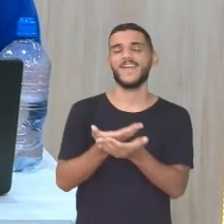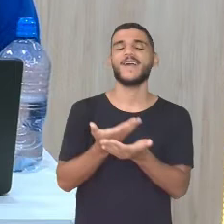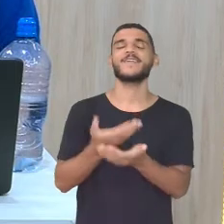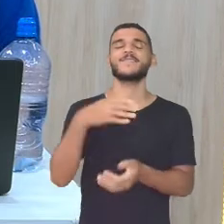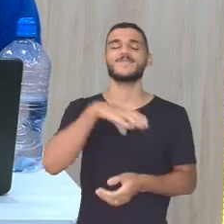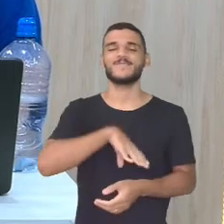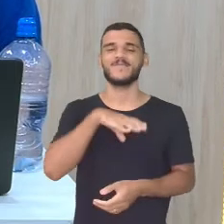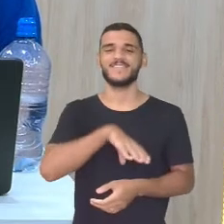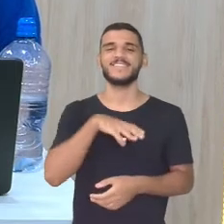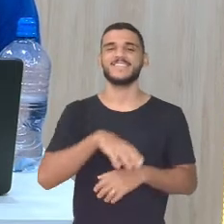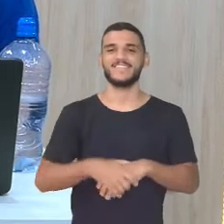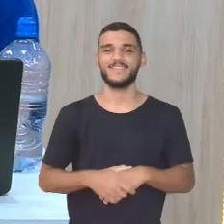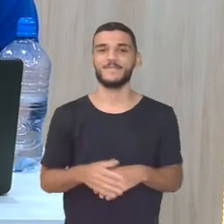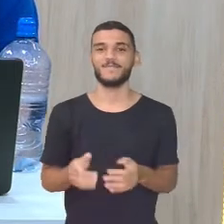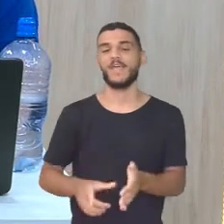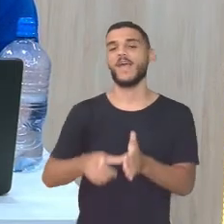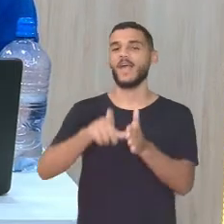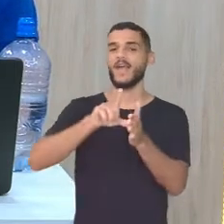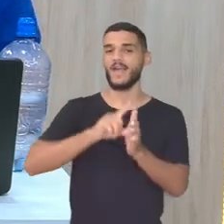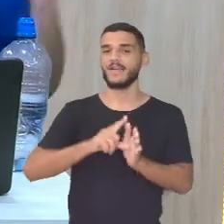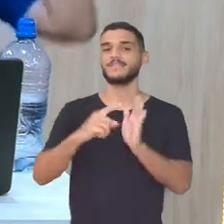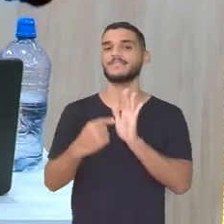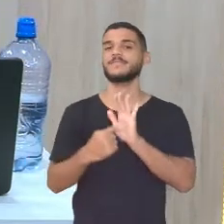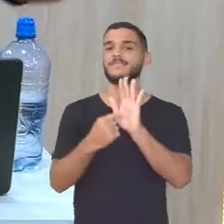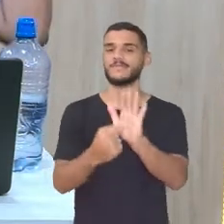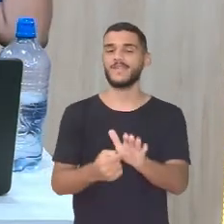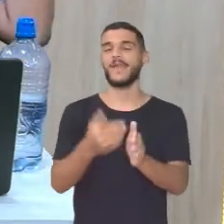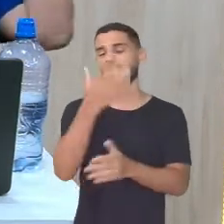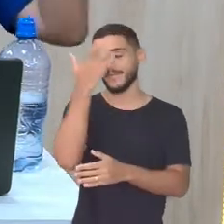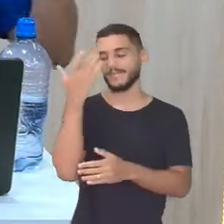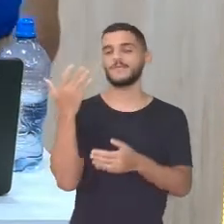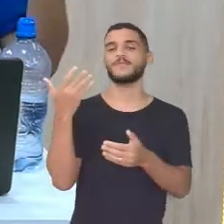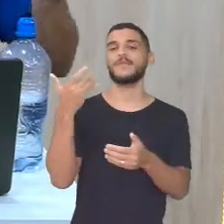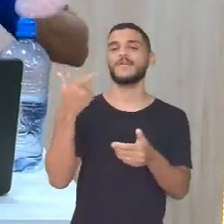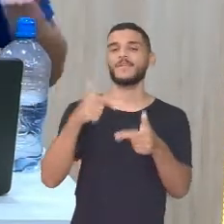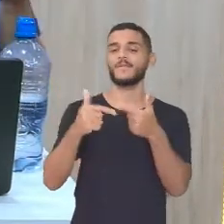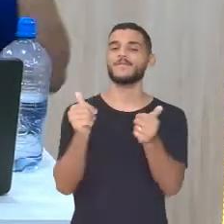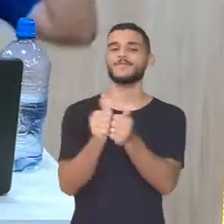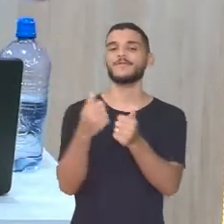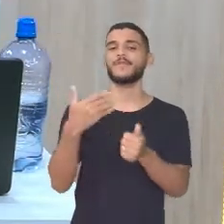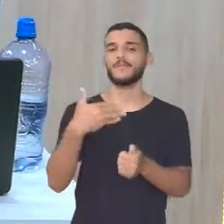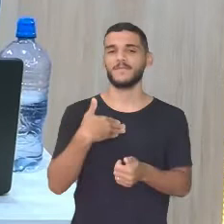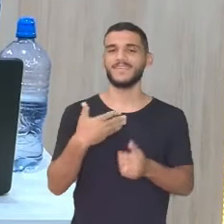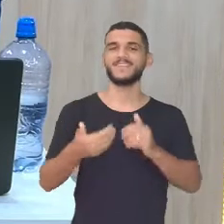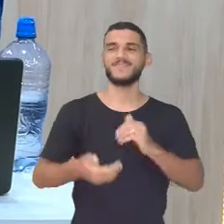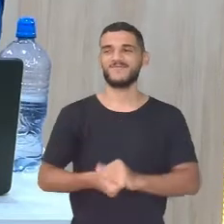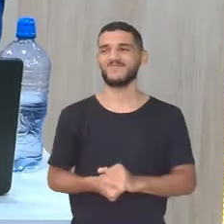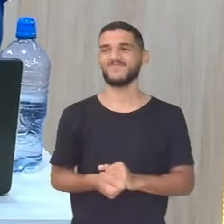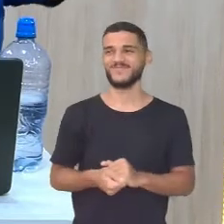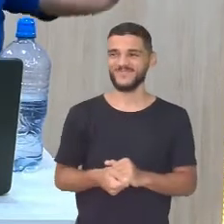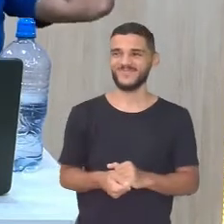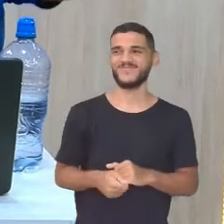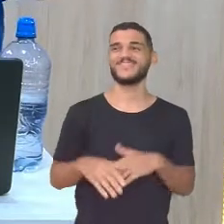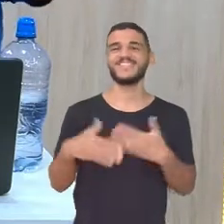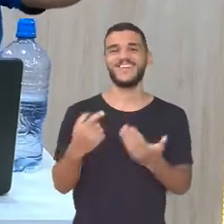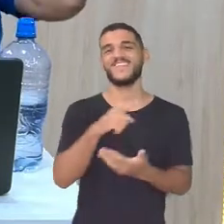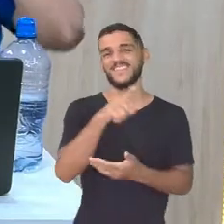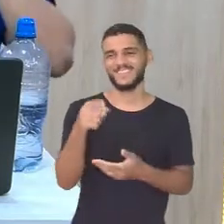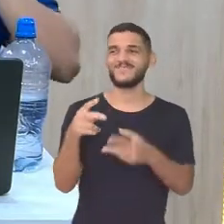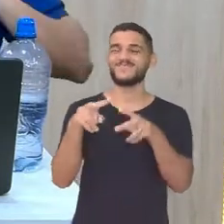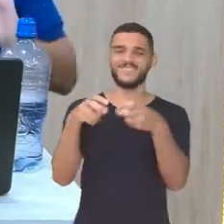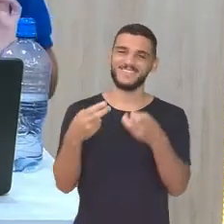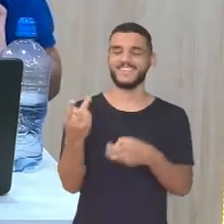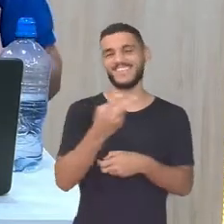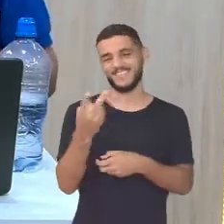tá certo? Antes de eu apresentar meus companheirinhos aqui de aula, embora vocês estejam, né, percebendo os